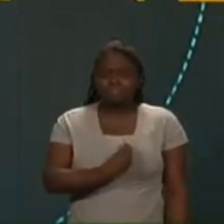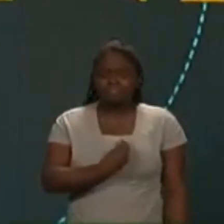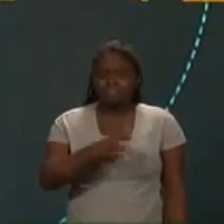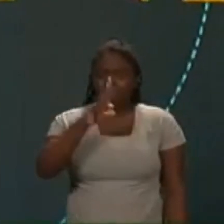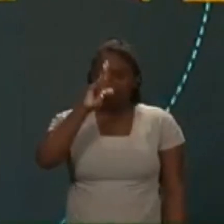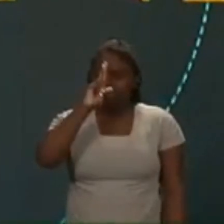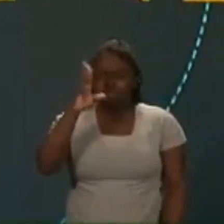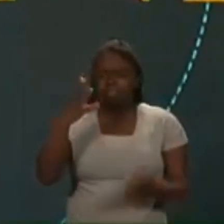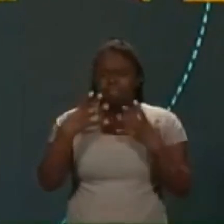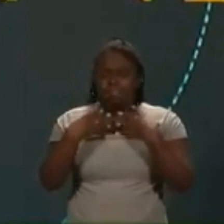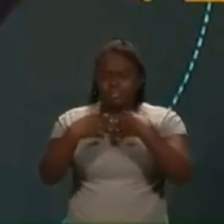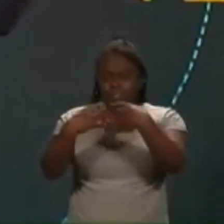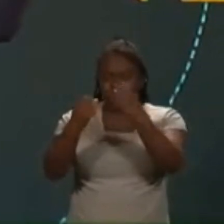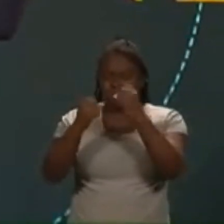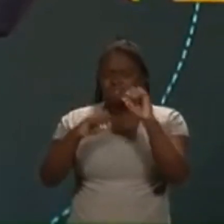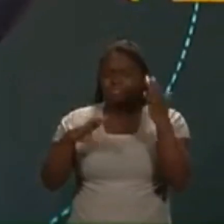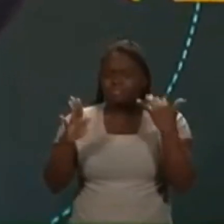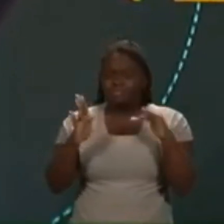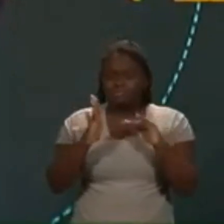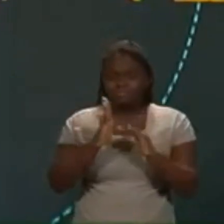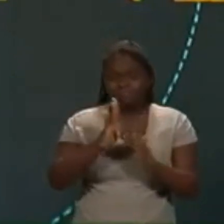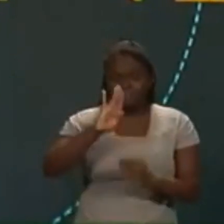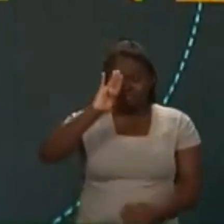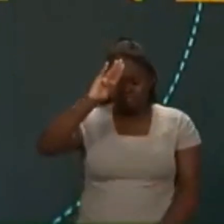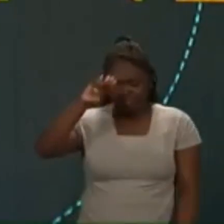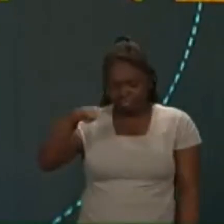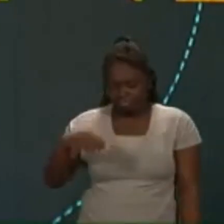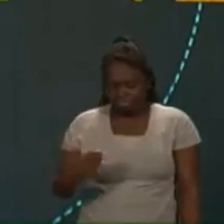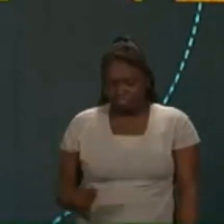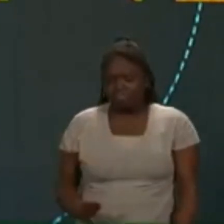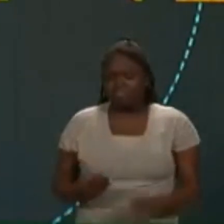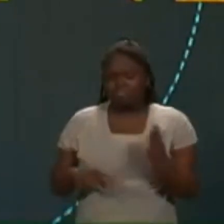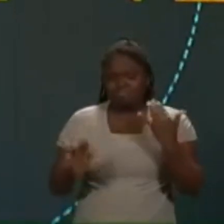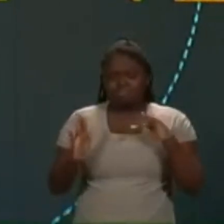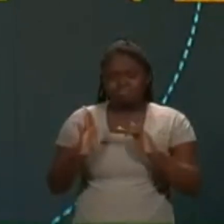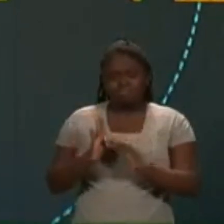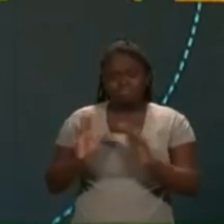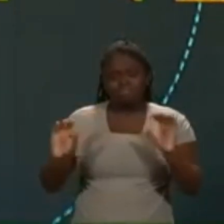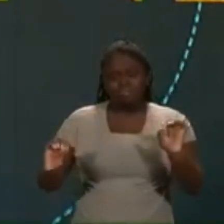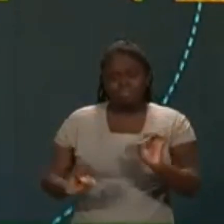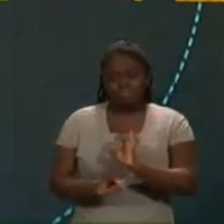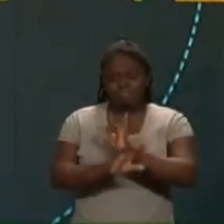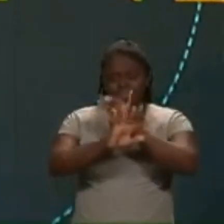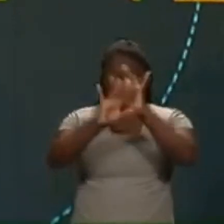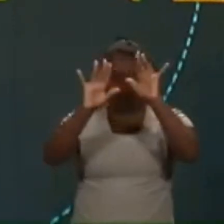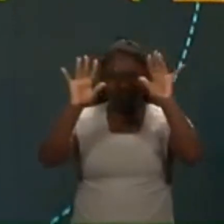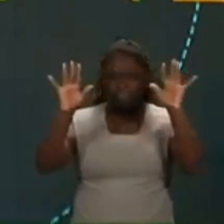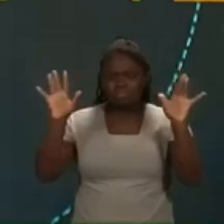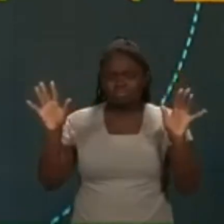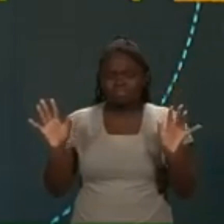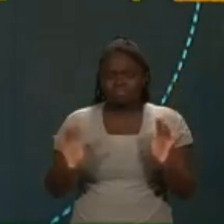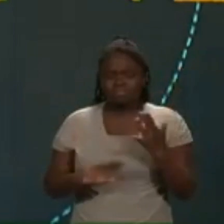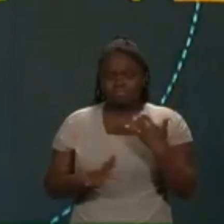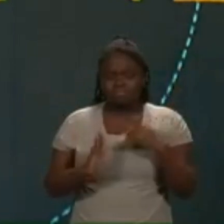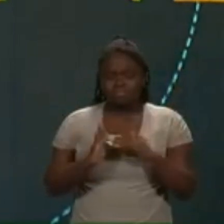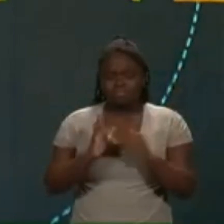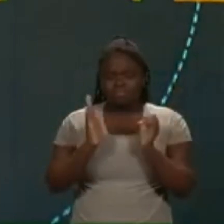Senhor receba toda a honra, toda a glória e todo o louvor, em o